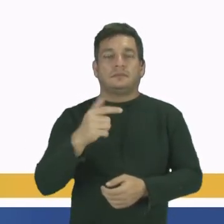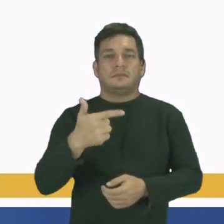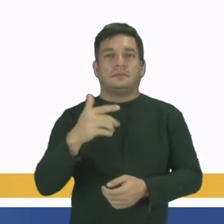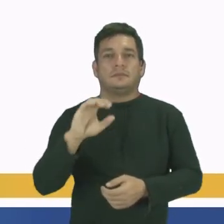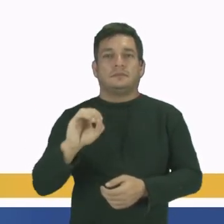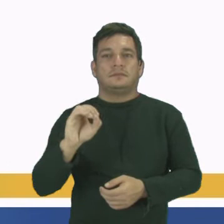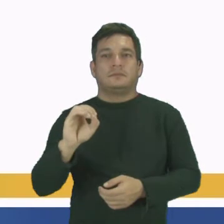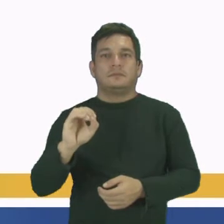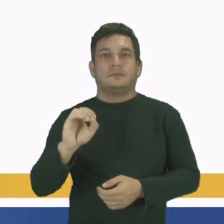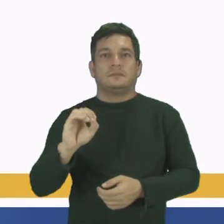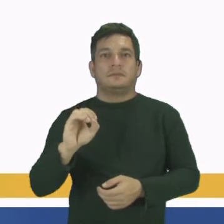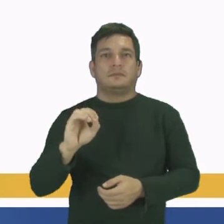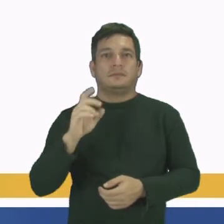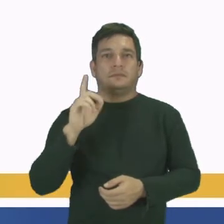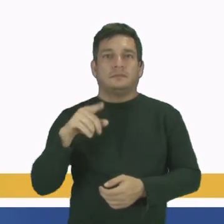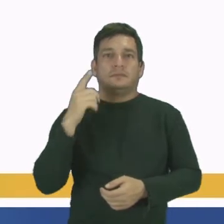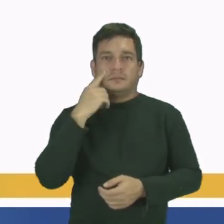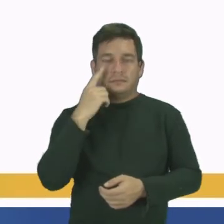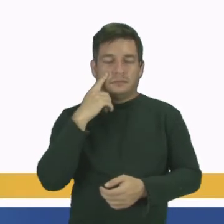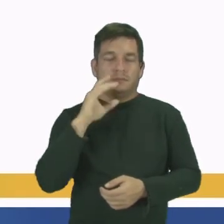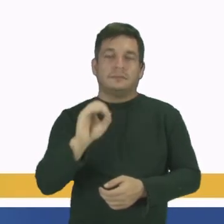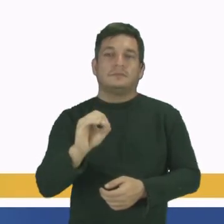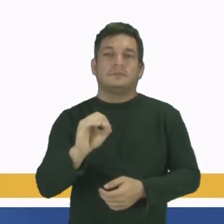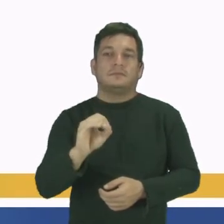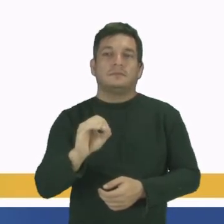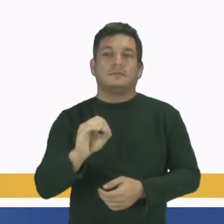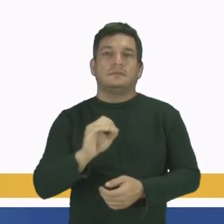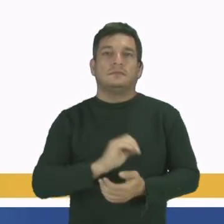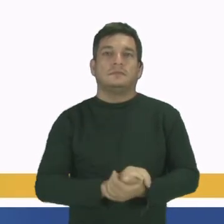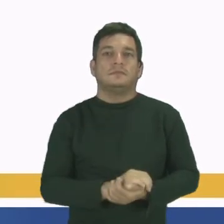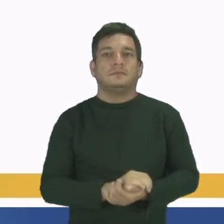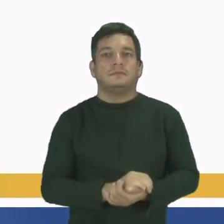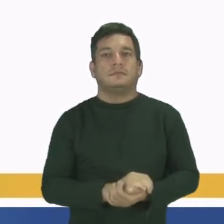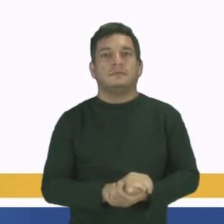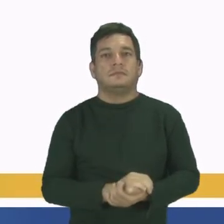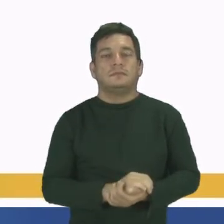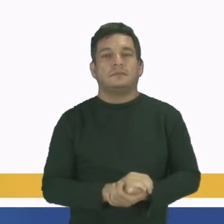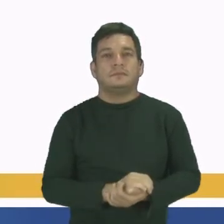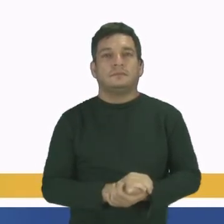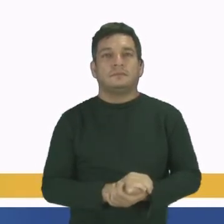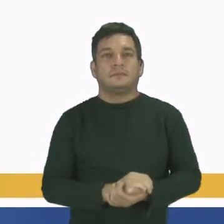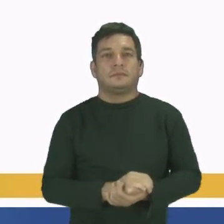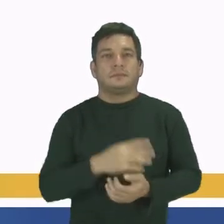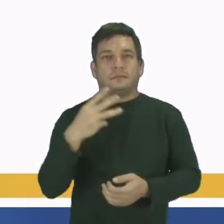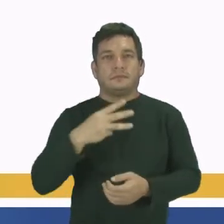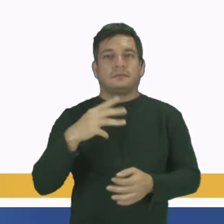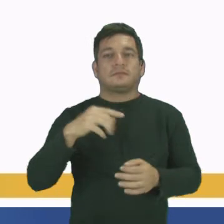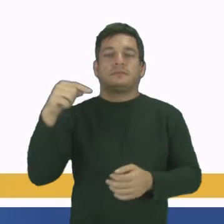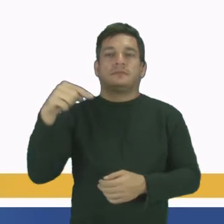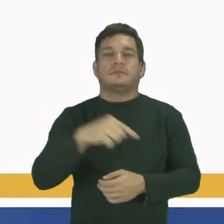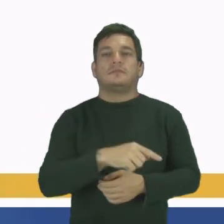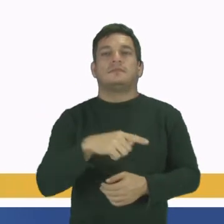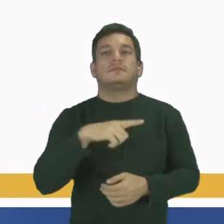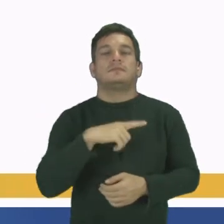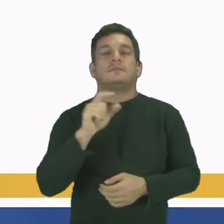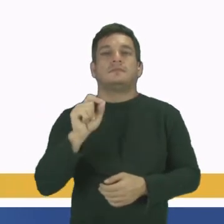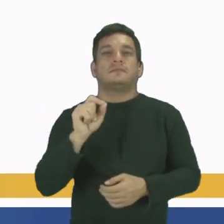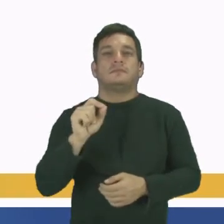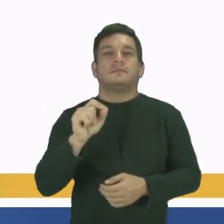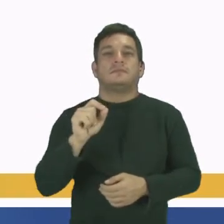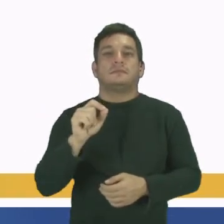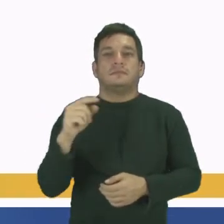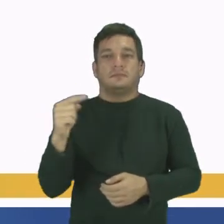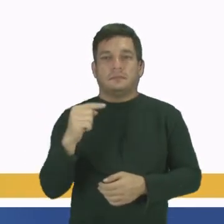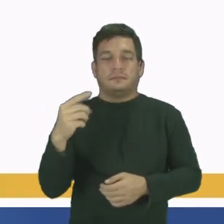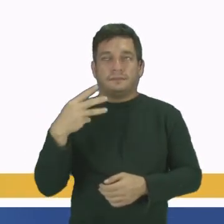2 e o 0, e o produto dele continua 0, certo? Na terceira diagonal, nós teremos o